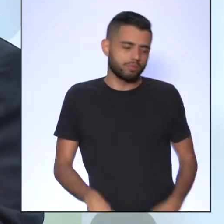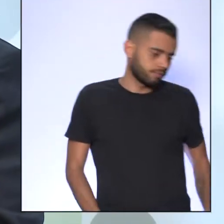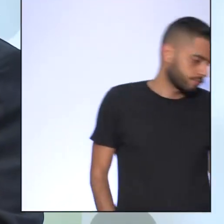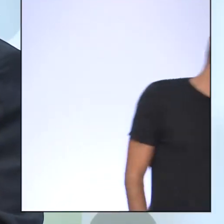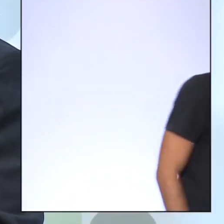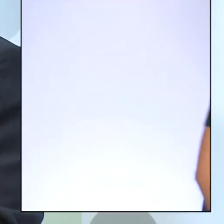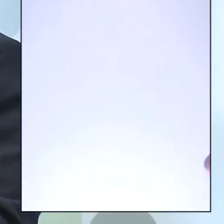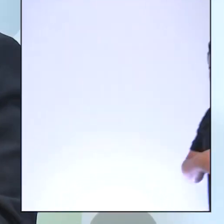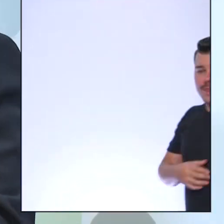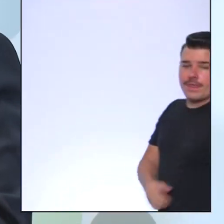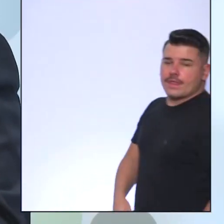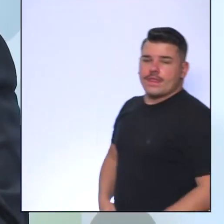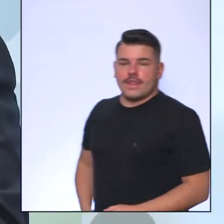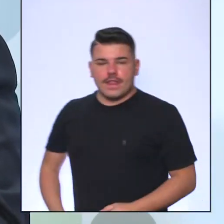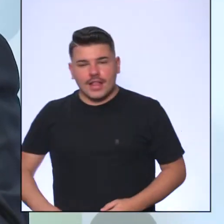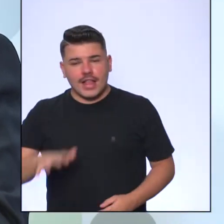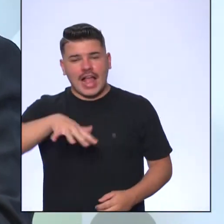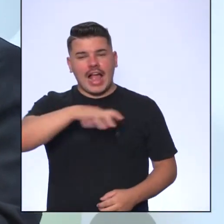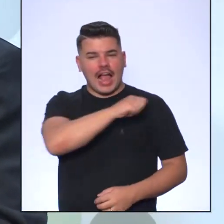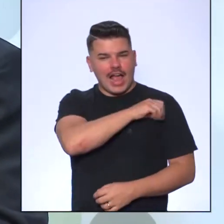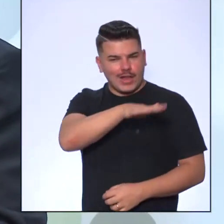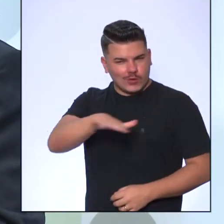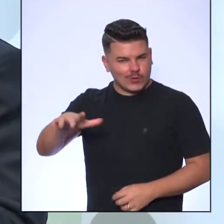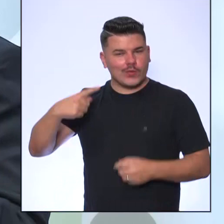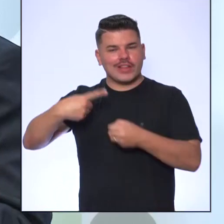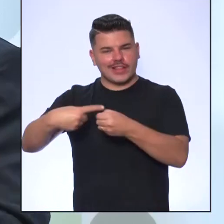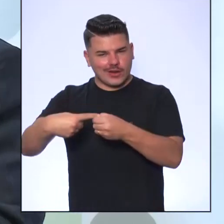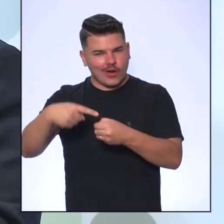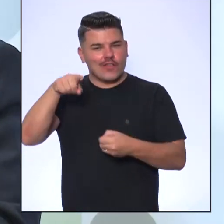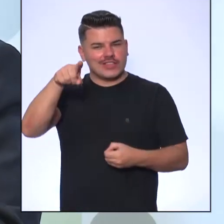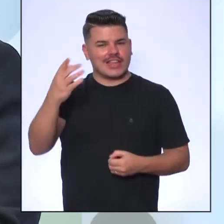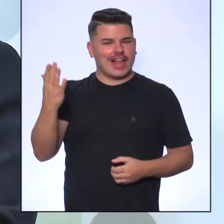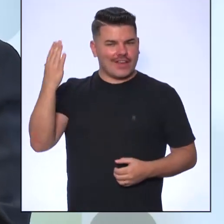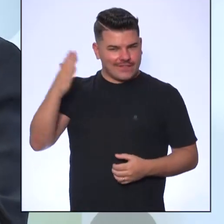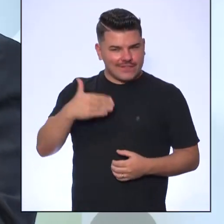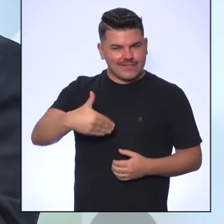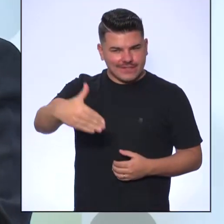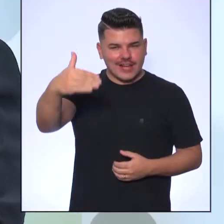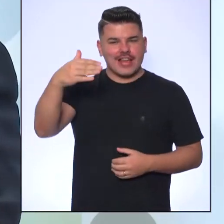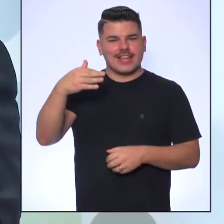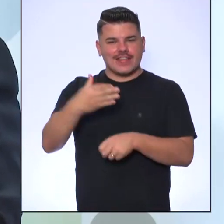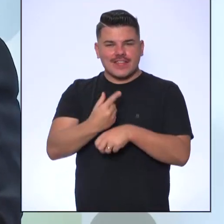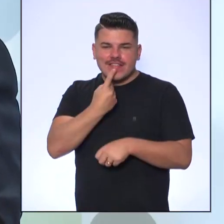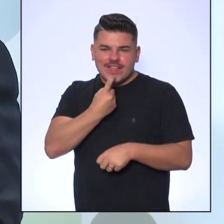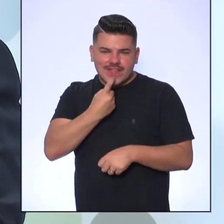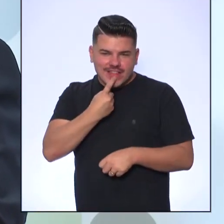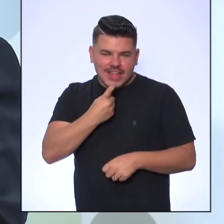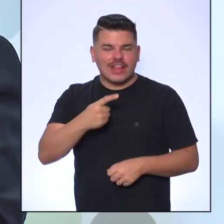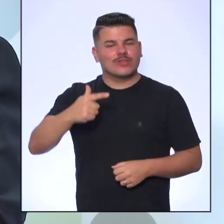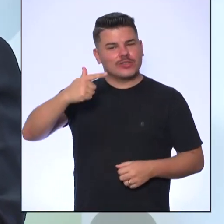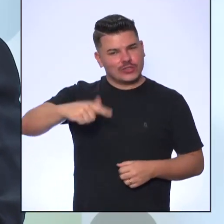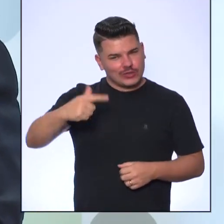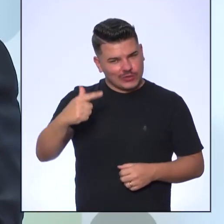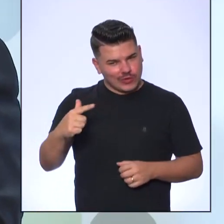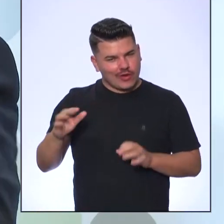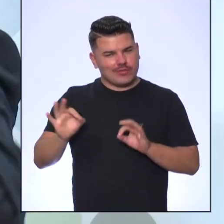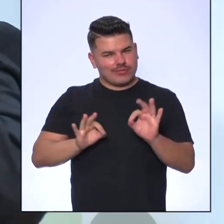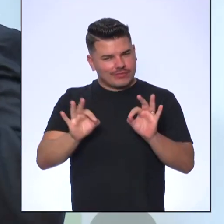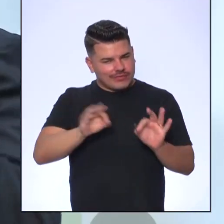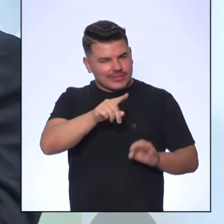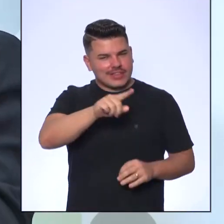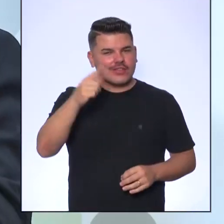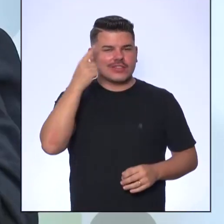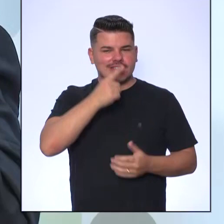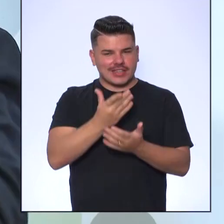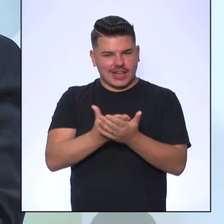alunos do interior, quando for o seu feriado, a mesma coisa. E aí a gente vai reprisar essas aulas para que vocês possam recuperar.